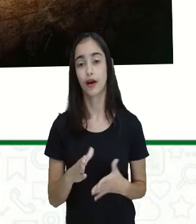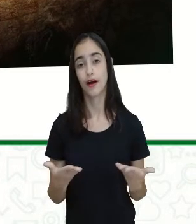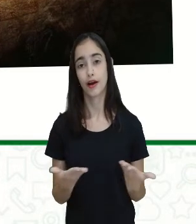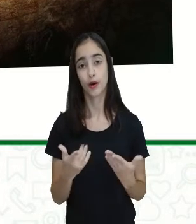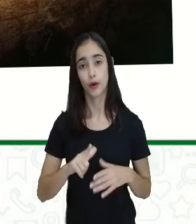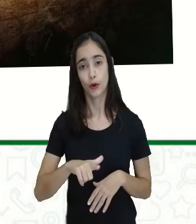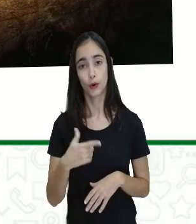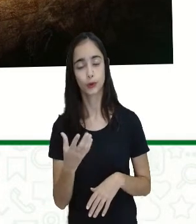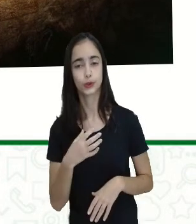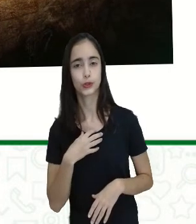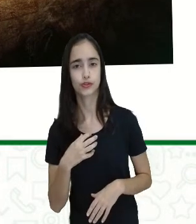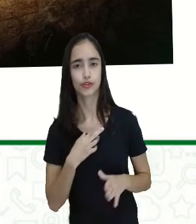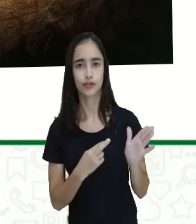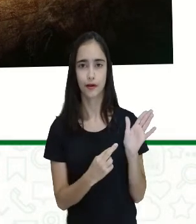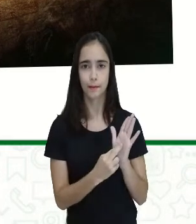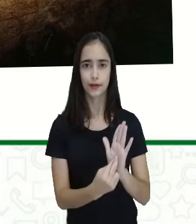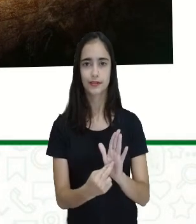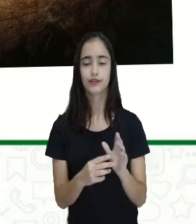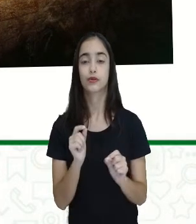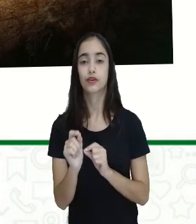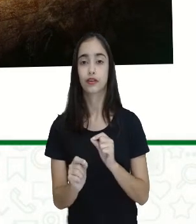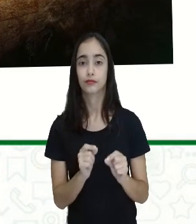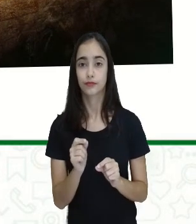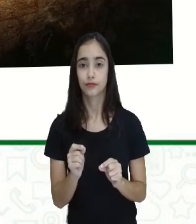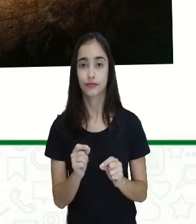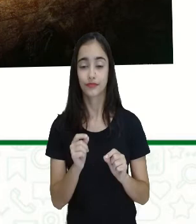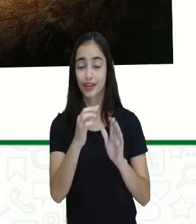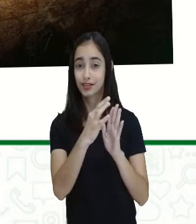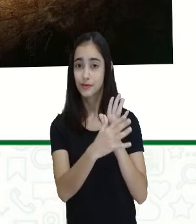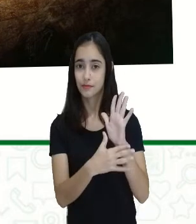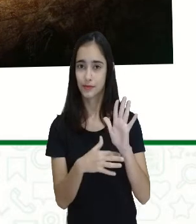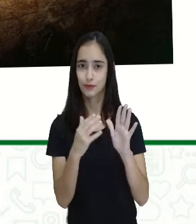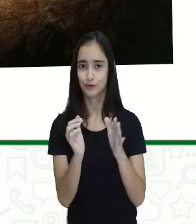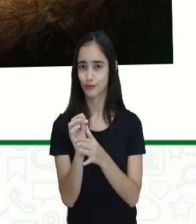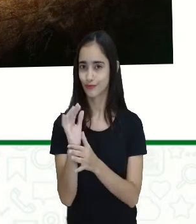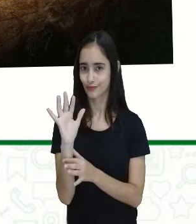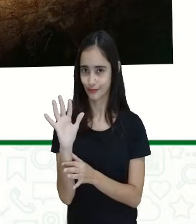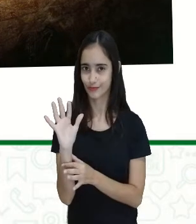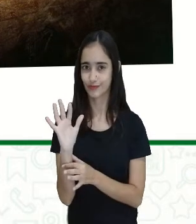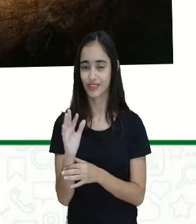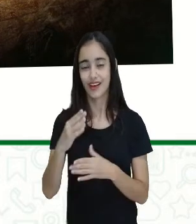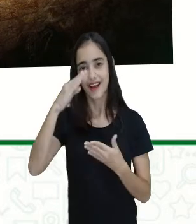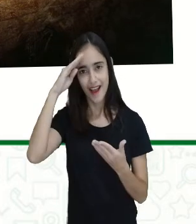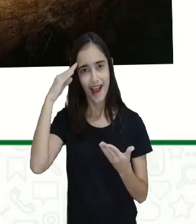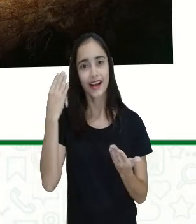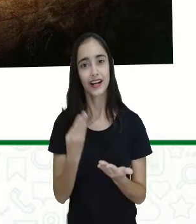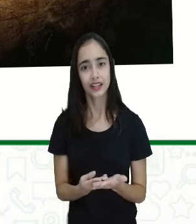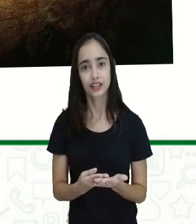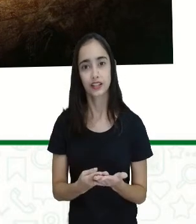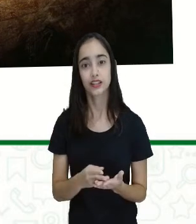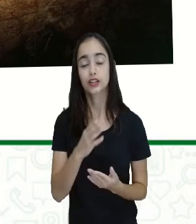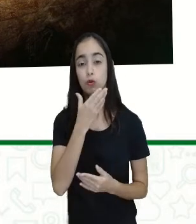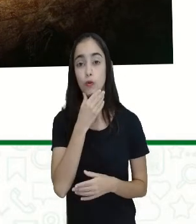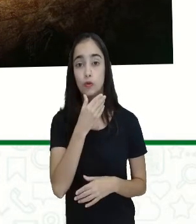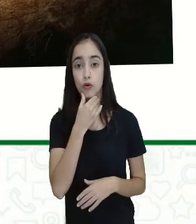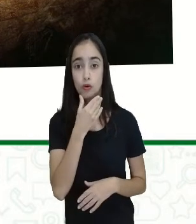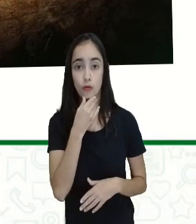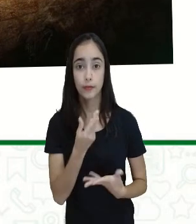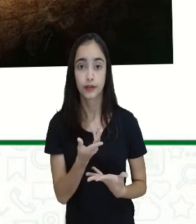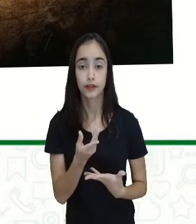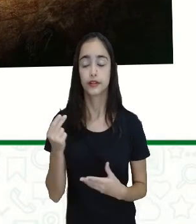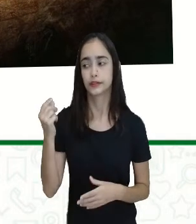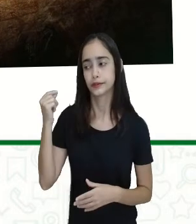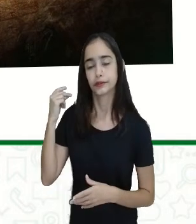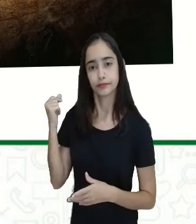corpo na pré-história está ligada às mãos. Acredita-se que o homem pré-histórico,